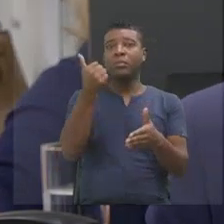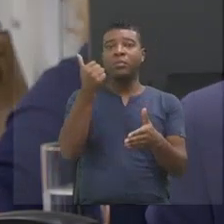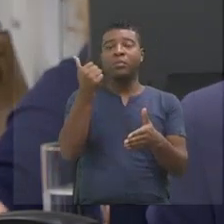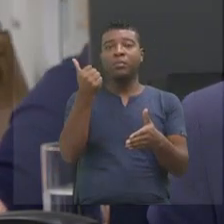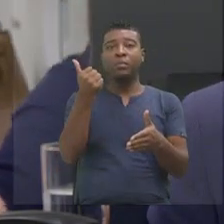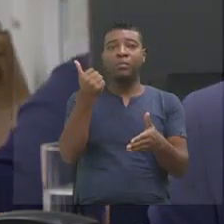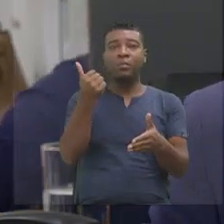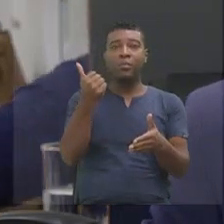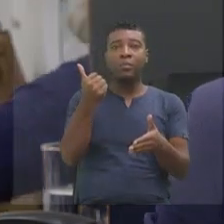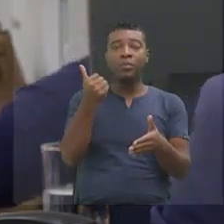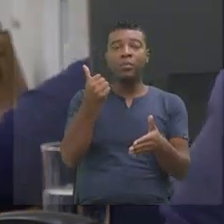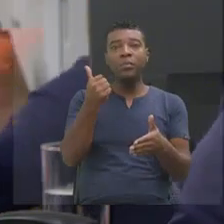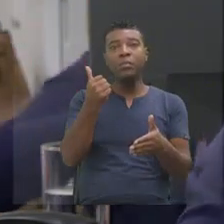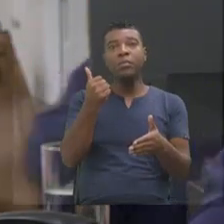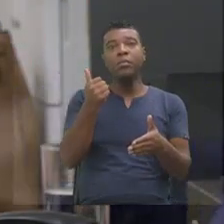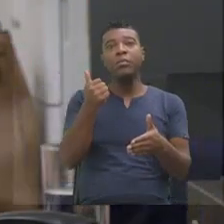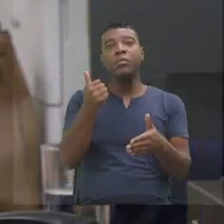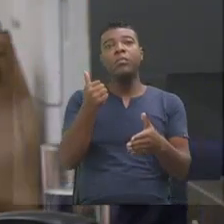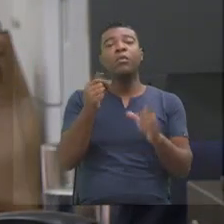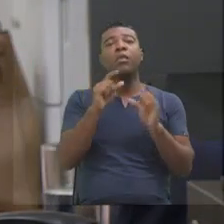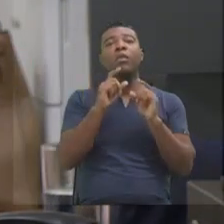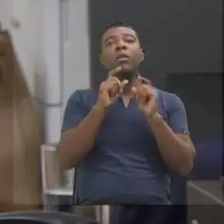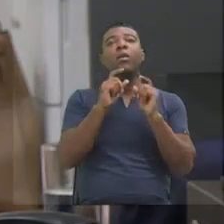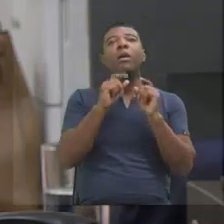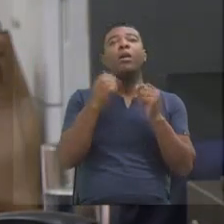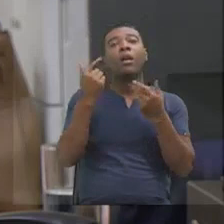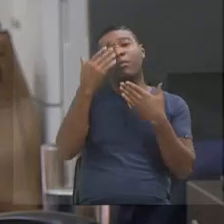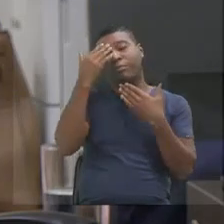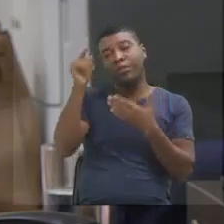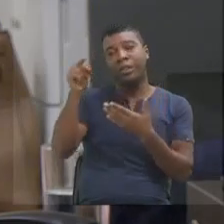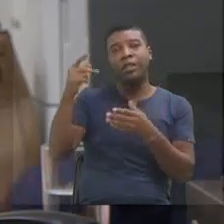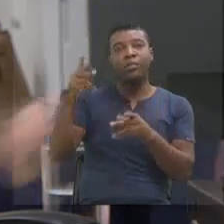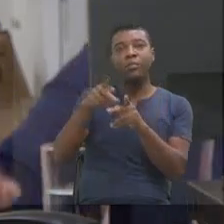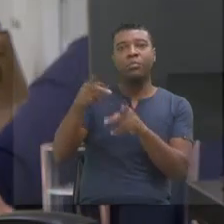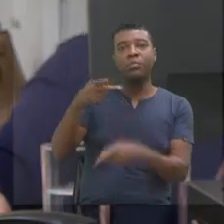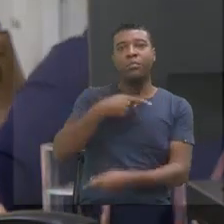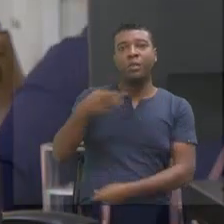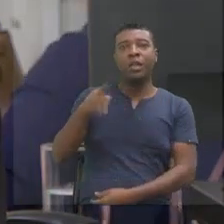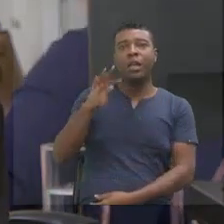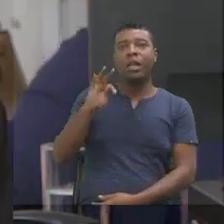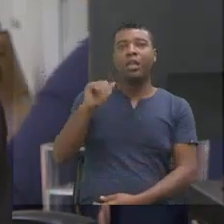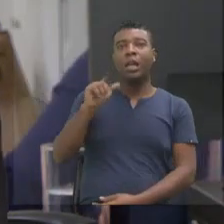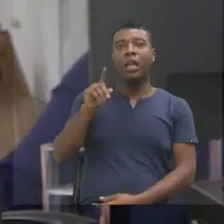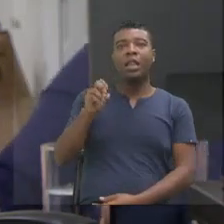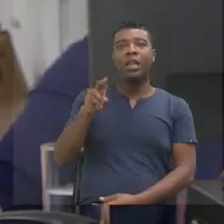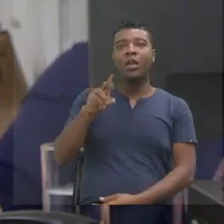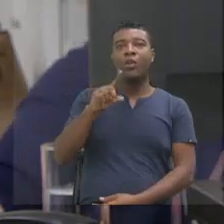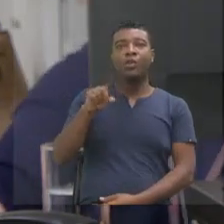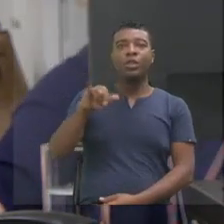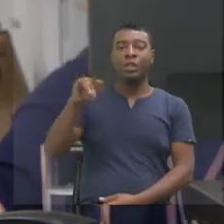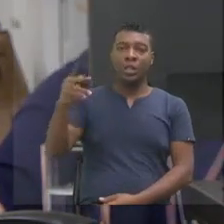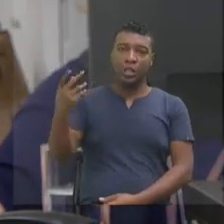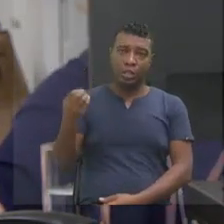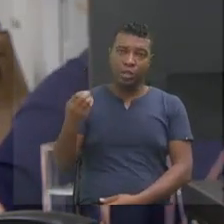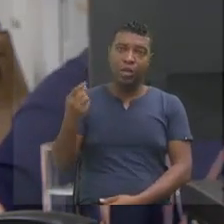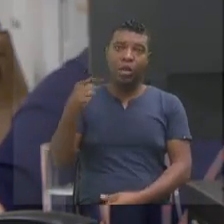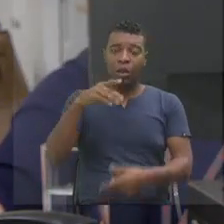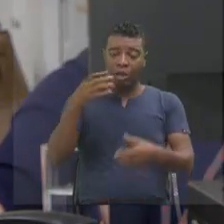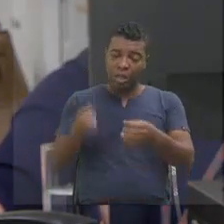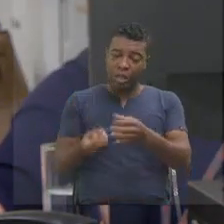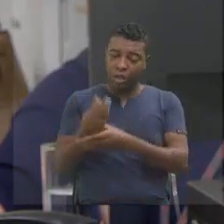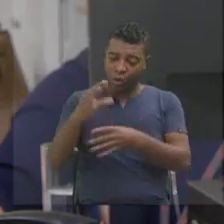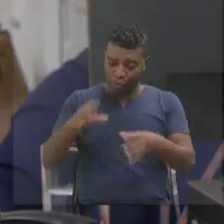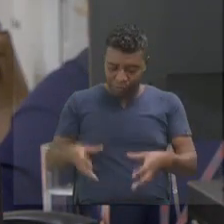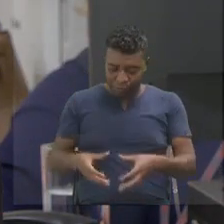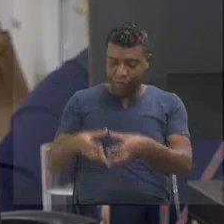novamente Presidente a Deus criar de forma na inédita é a comissão de enfrentamento